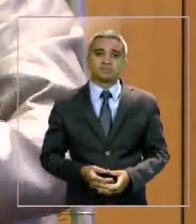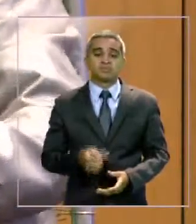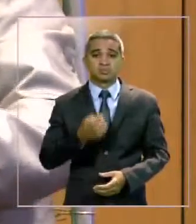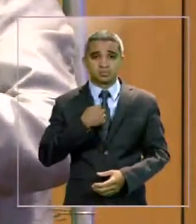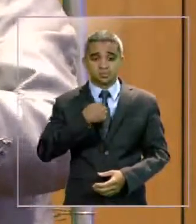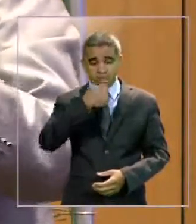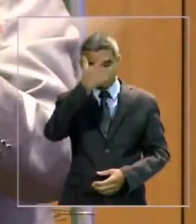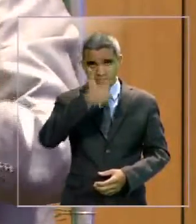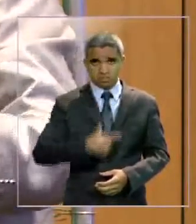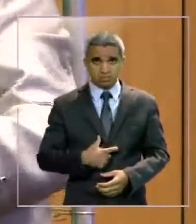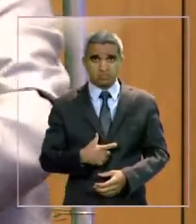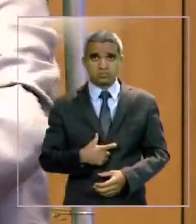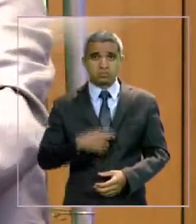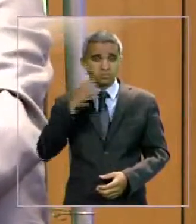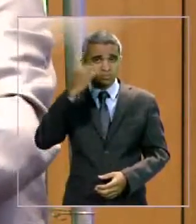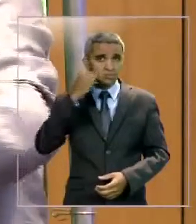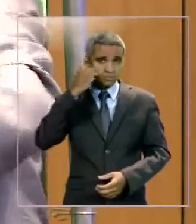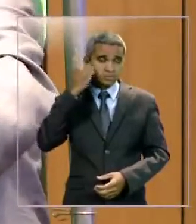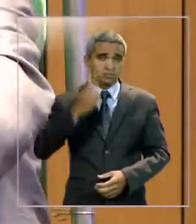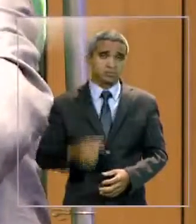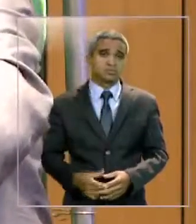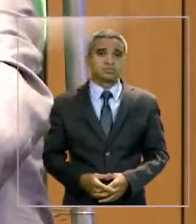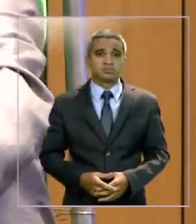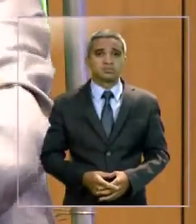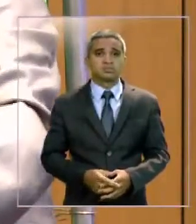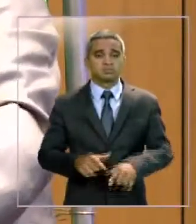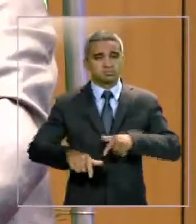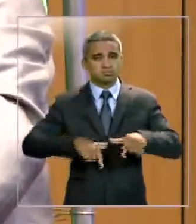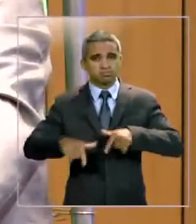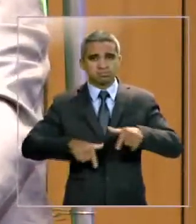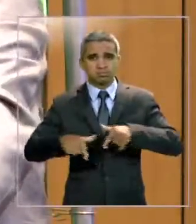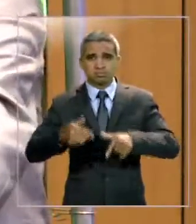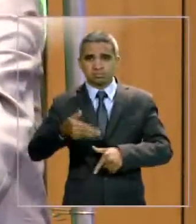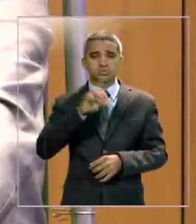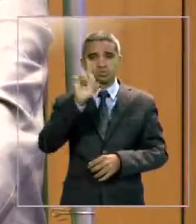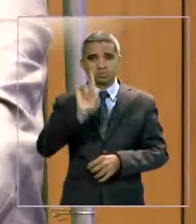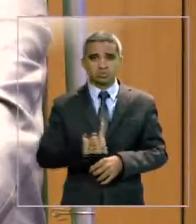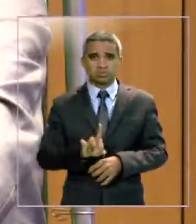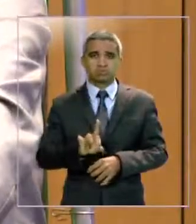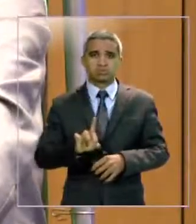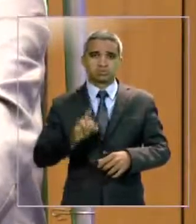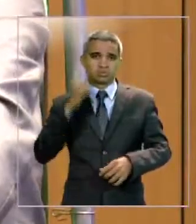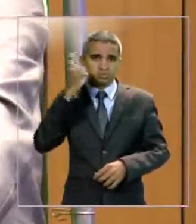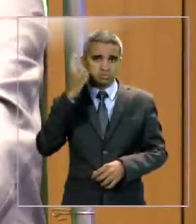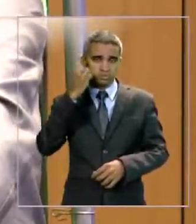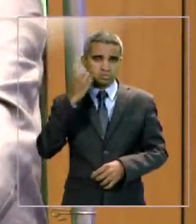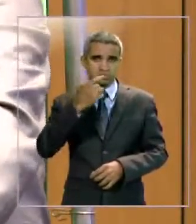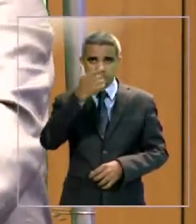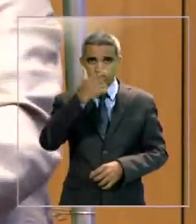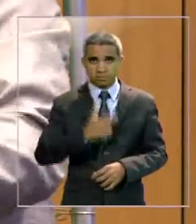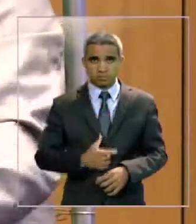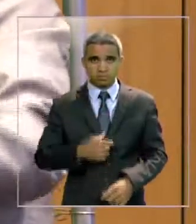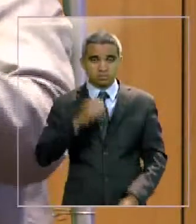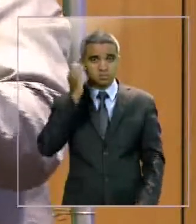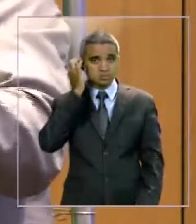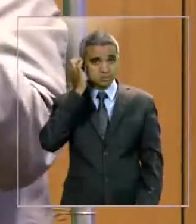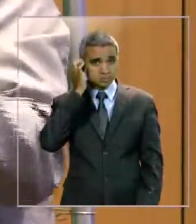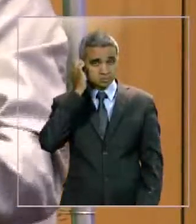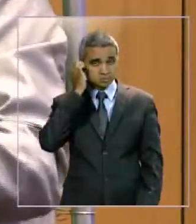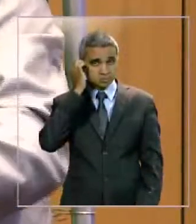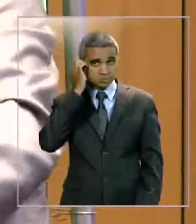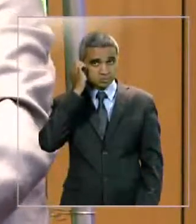enganosa, a saúde que diz que não encontramos, que não temos mais macas nos corredores, que temos um perfeito atendimento, e que não é